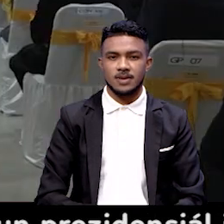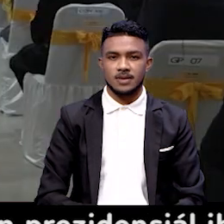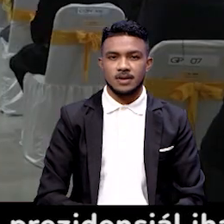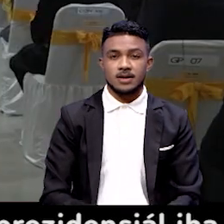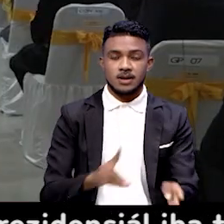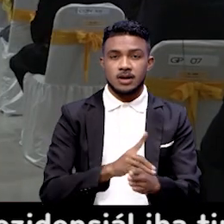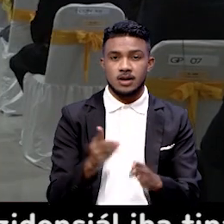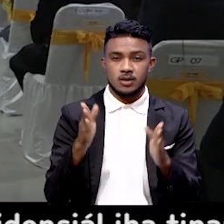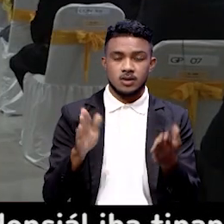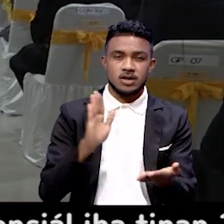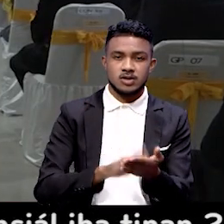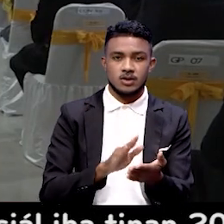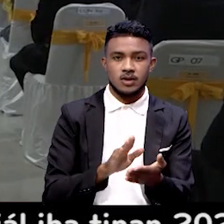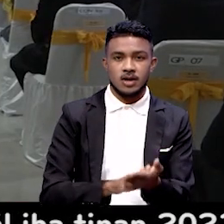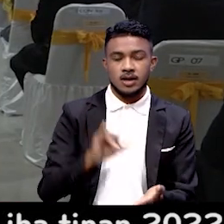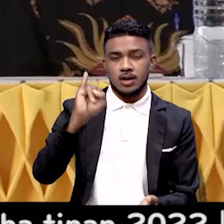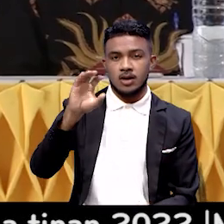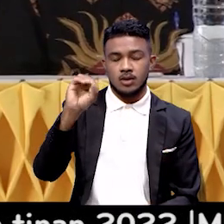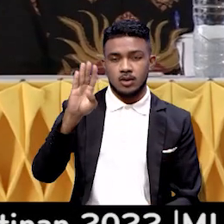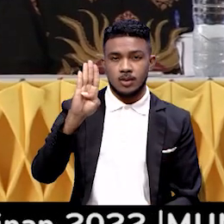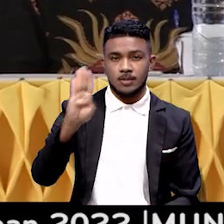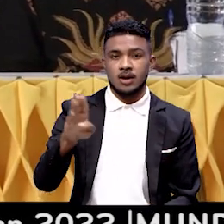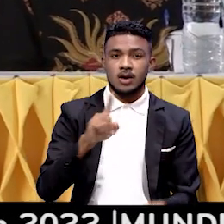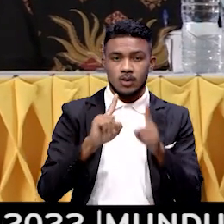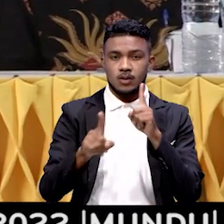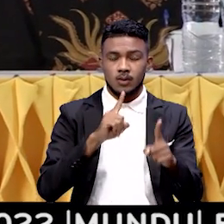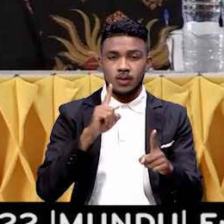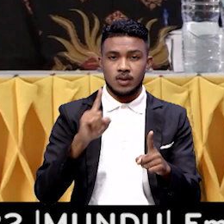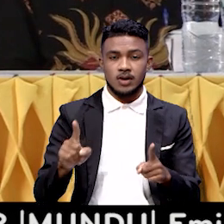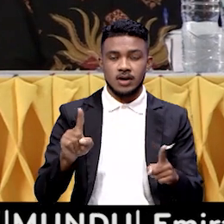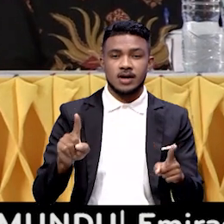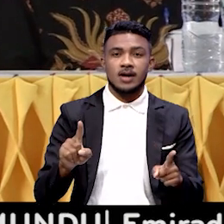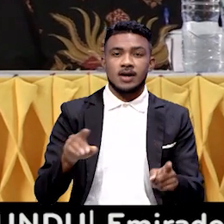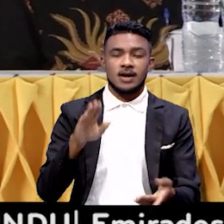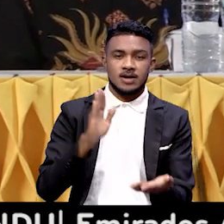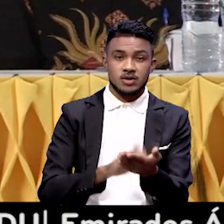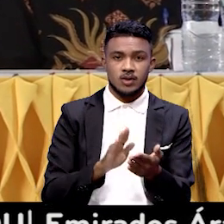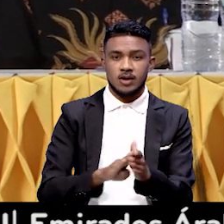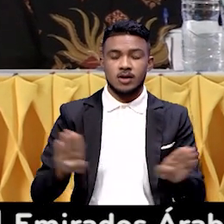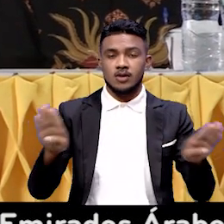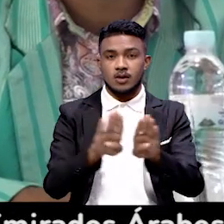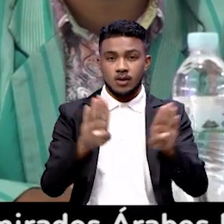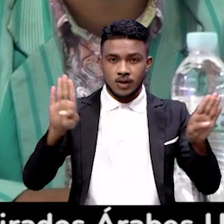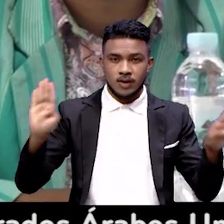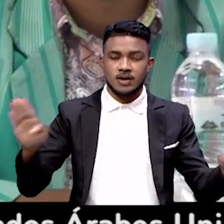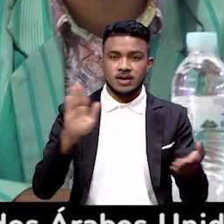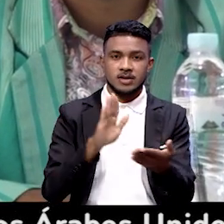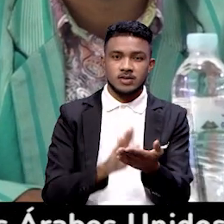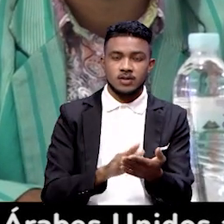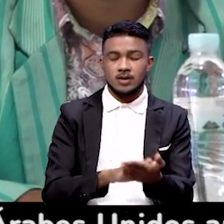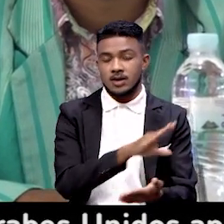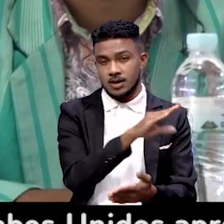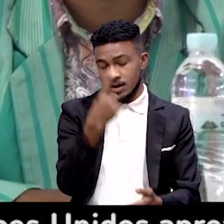Reitor Ayubi Pedro Miguel Barreto Simeone Sateten, Ayubi reativa na aulas e a semana cotu, tamba docente ou funcionário